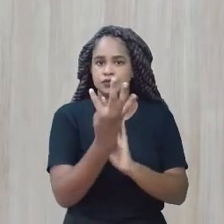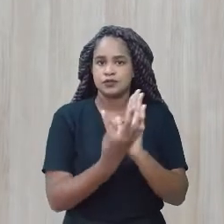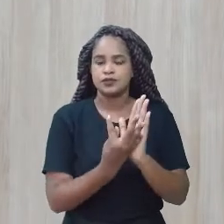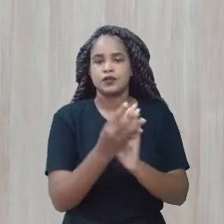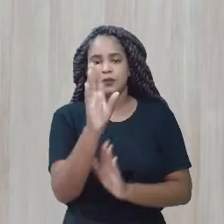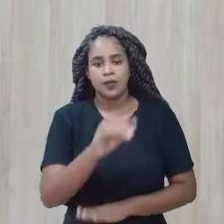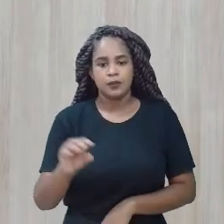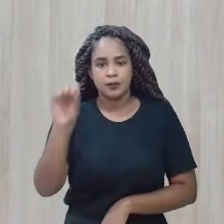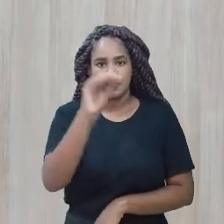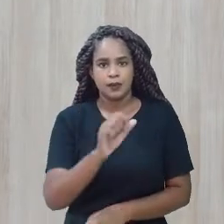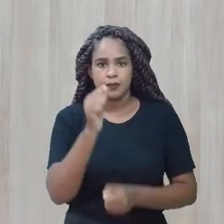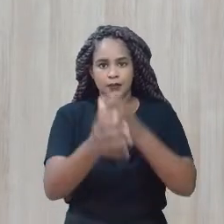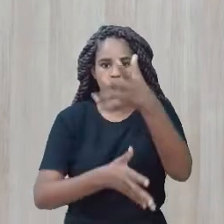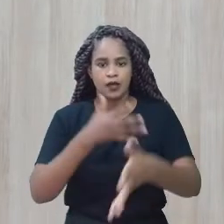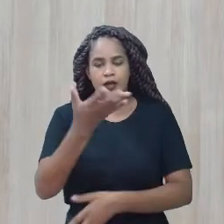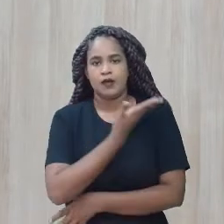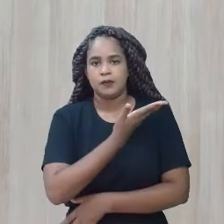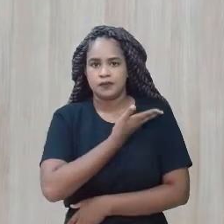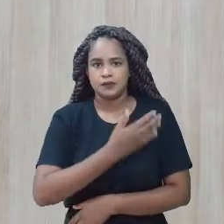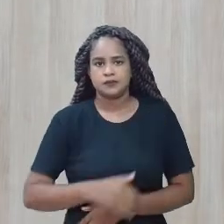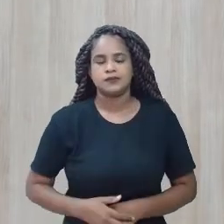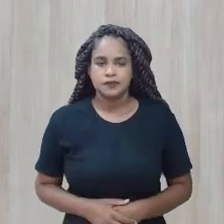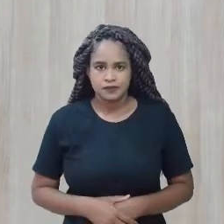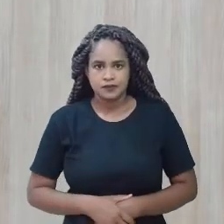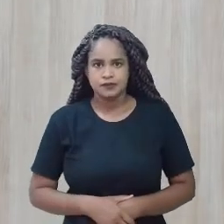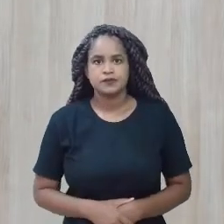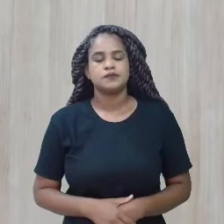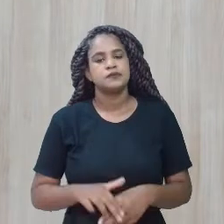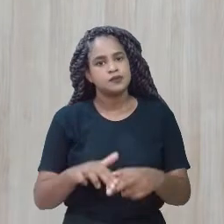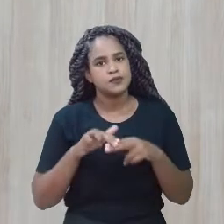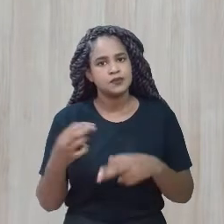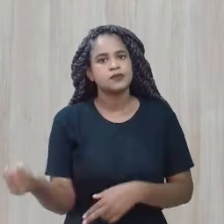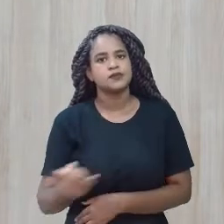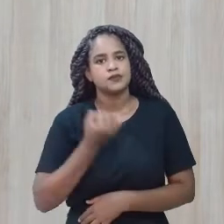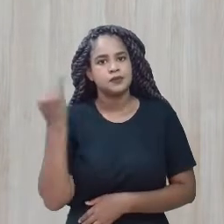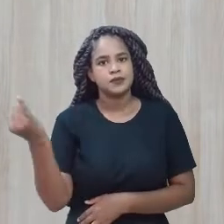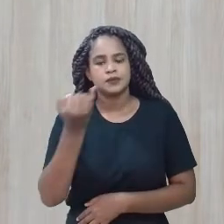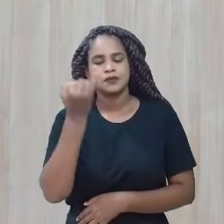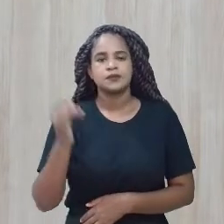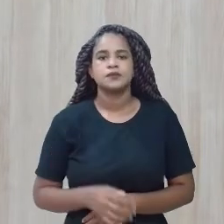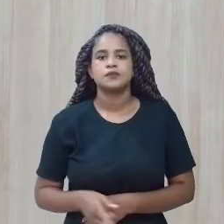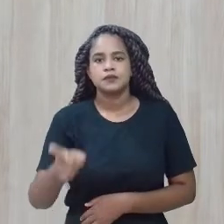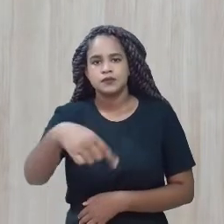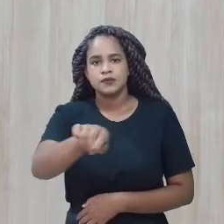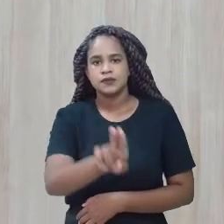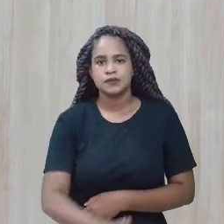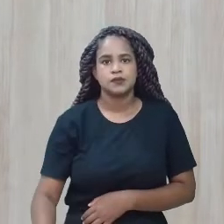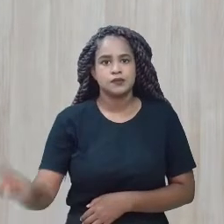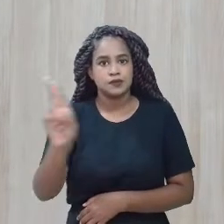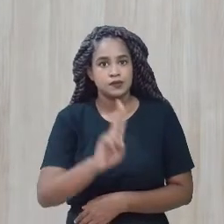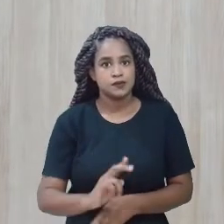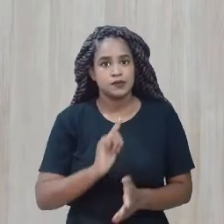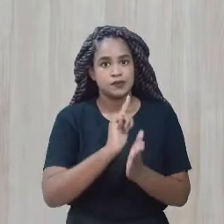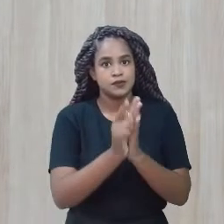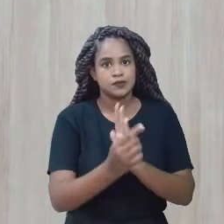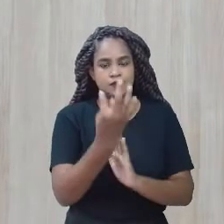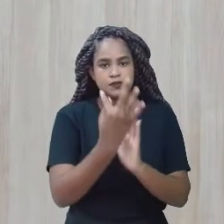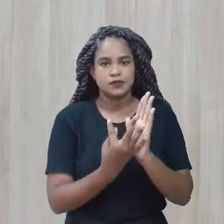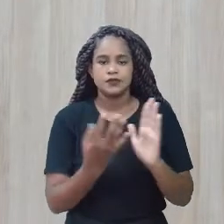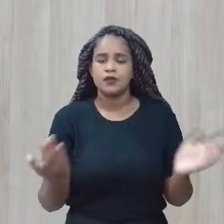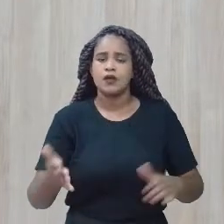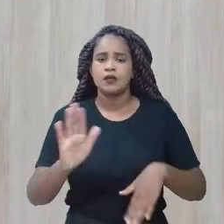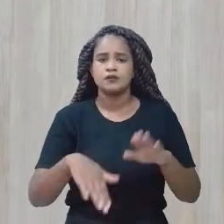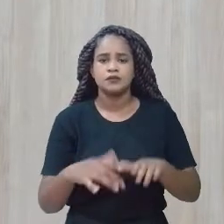estamos conversando com os nossos amigos. Por isso que é importante, não é? Usar esse gênero textual. Podemos falar palavras